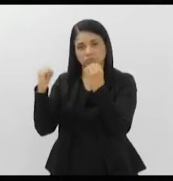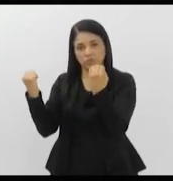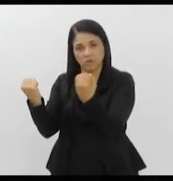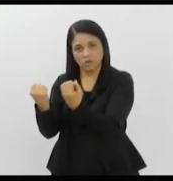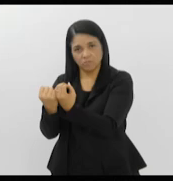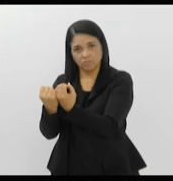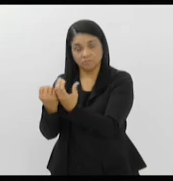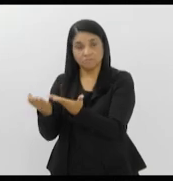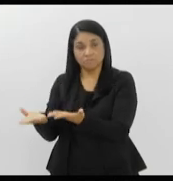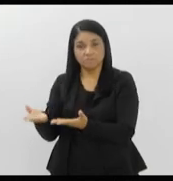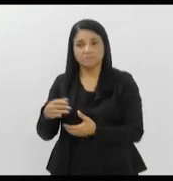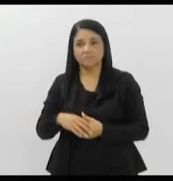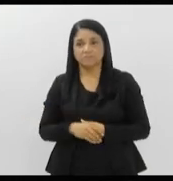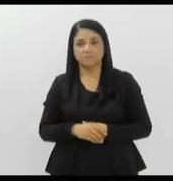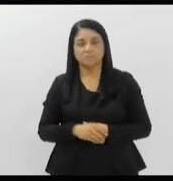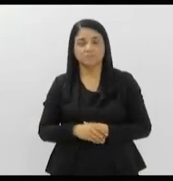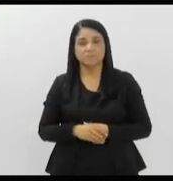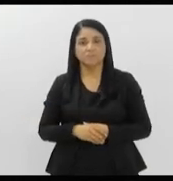Bom,